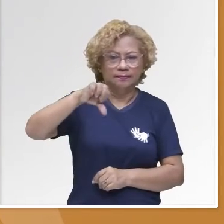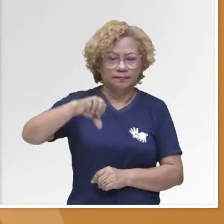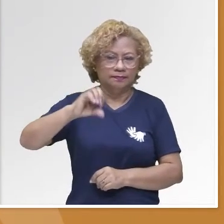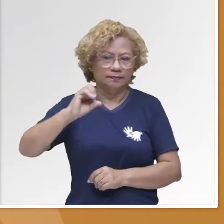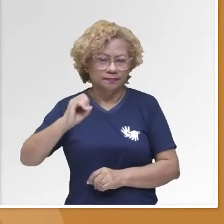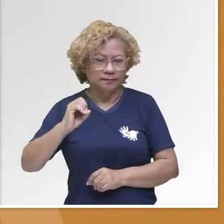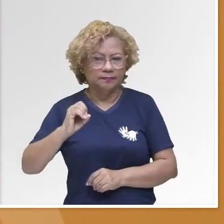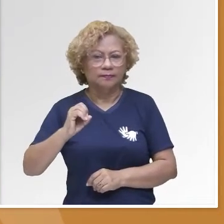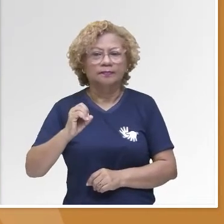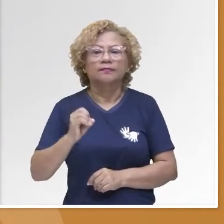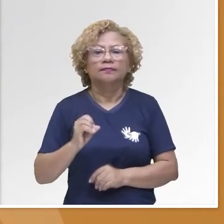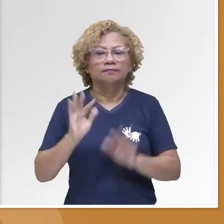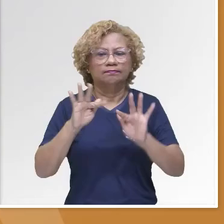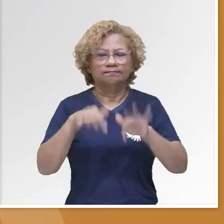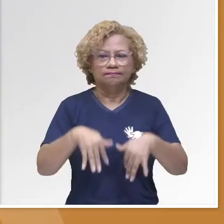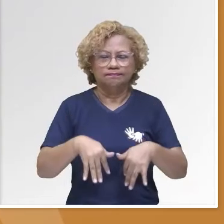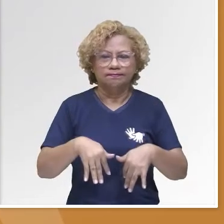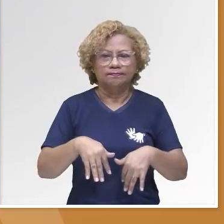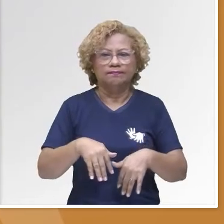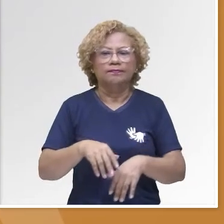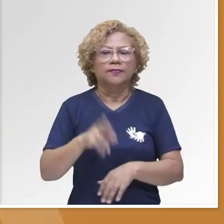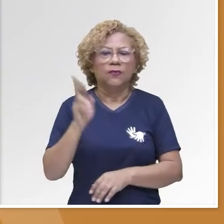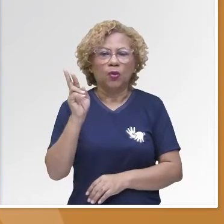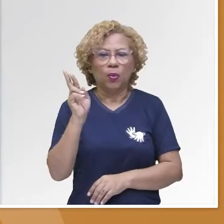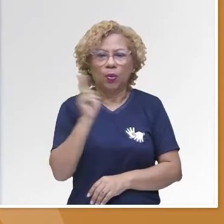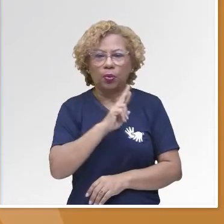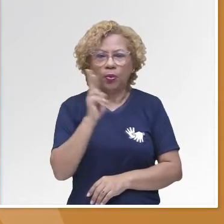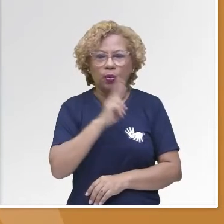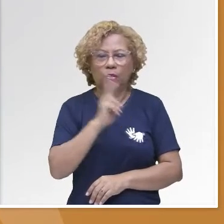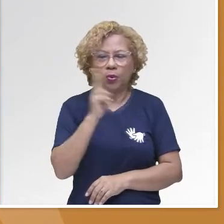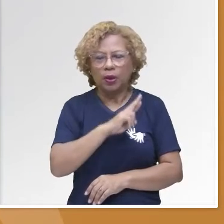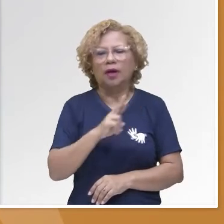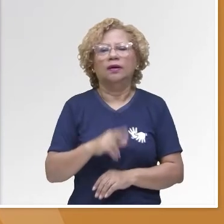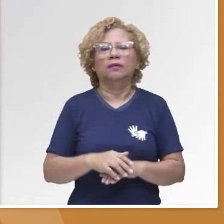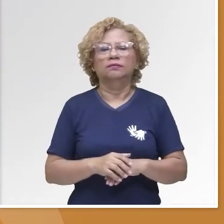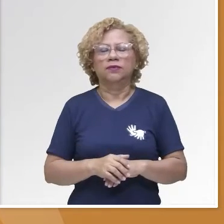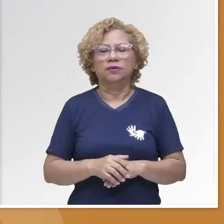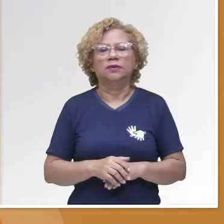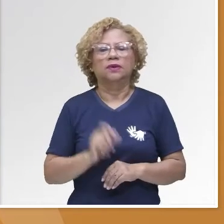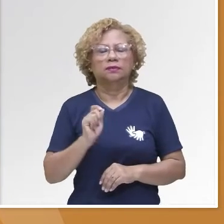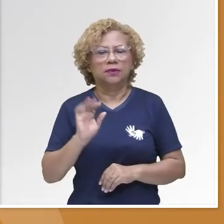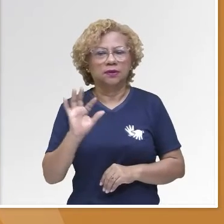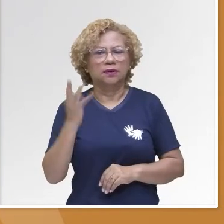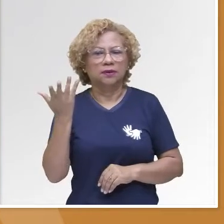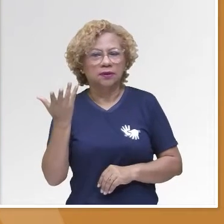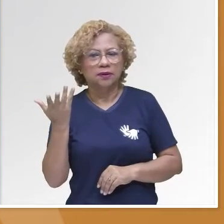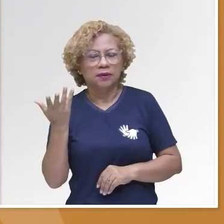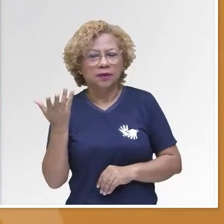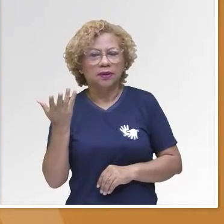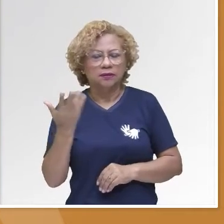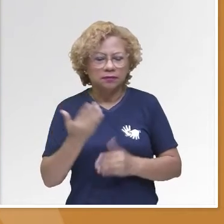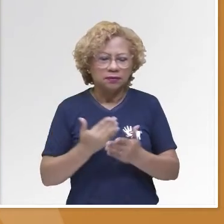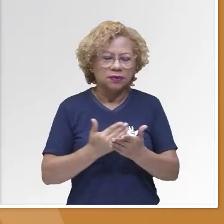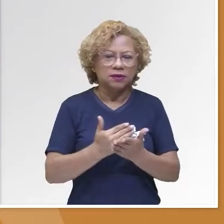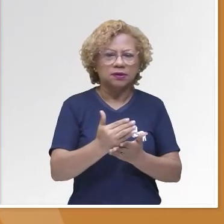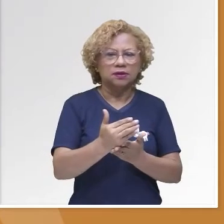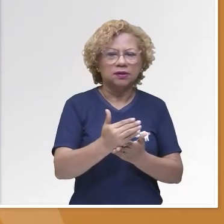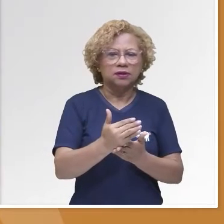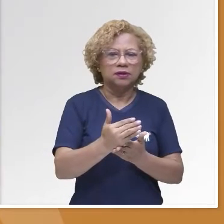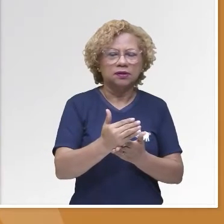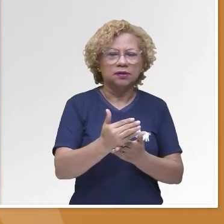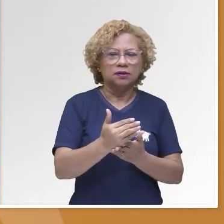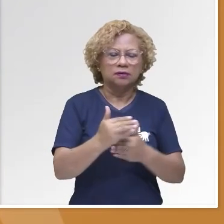União Soviética, né? Então, o socialismo ele começa a entrar em decadência, então países começam a